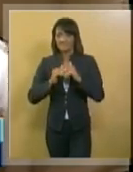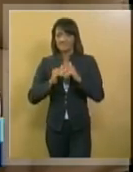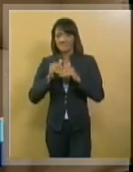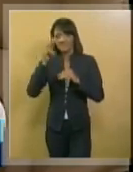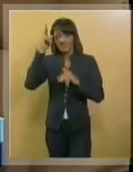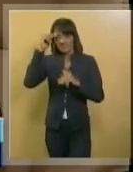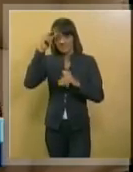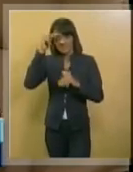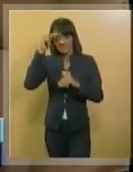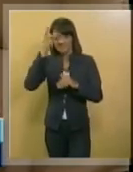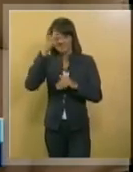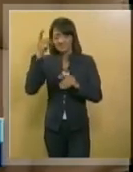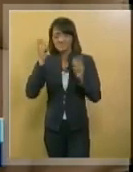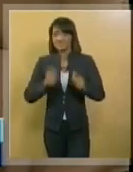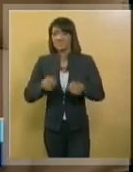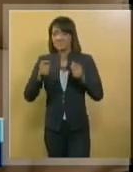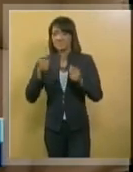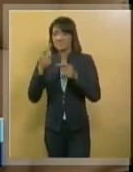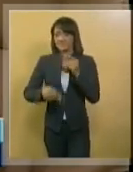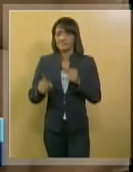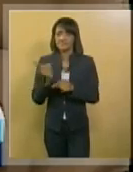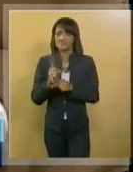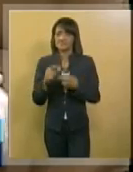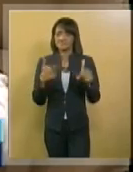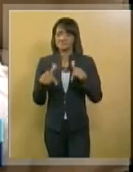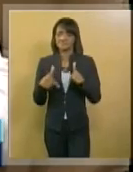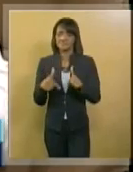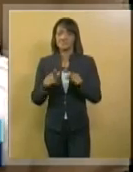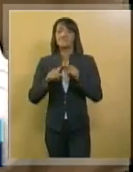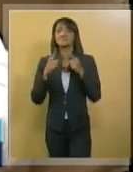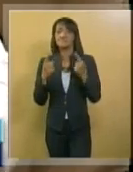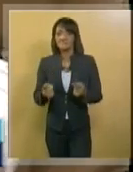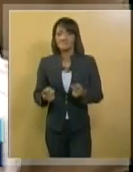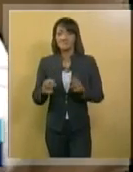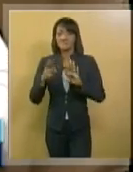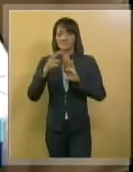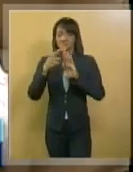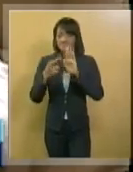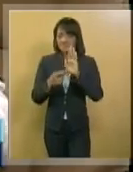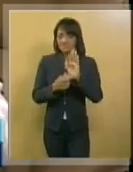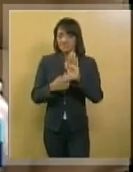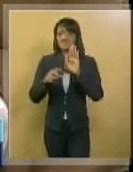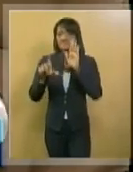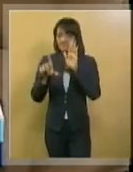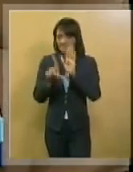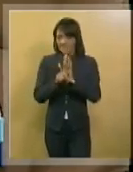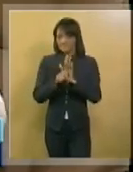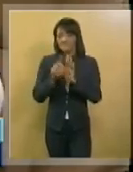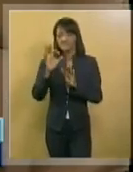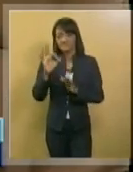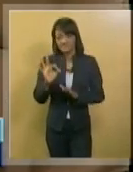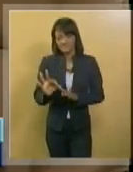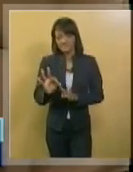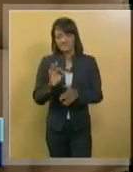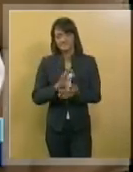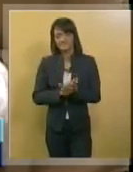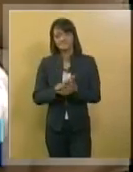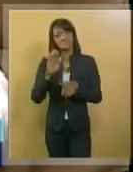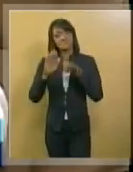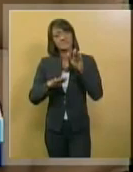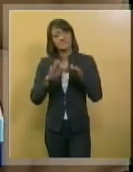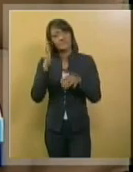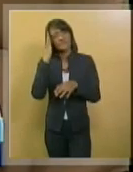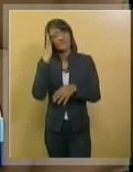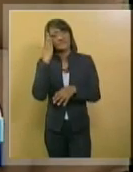é acabando com essa atividade, mas sim regulamentando como... Aí talvez eu tenha